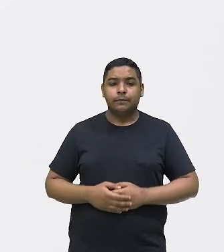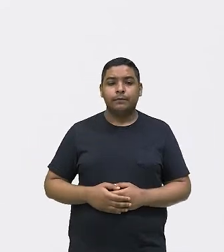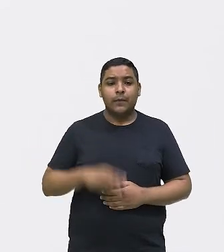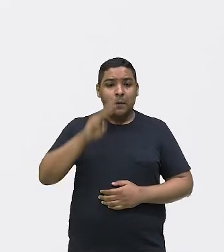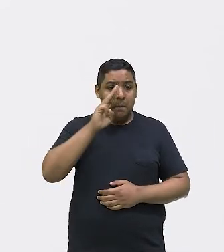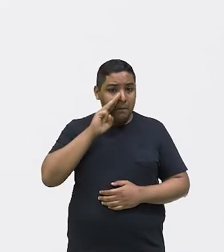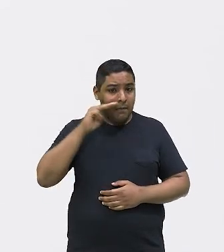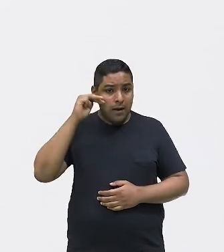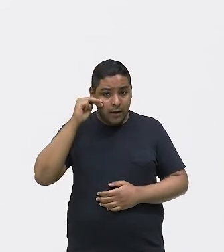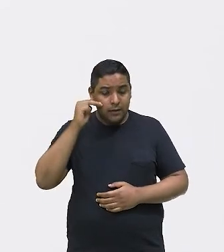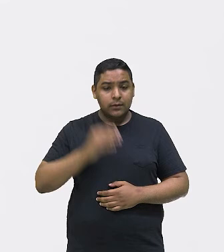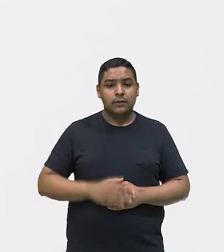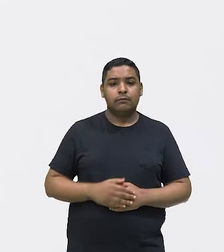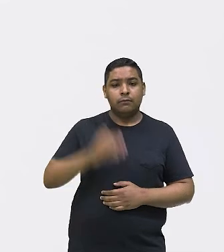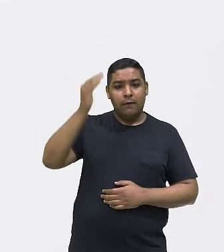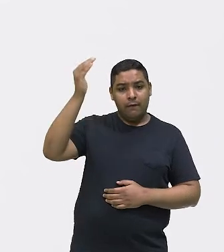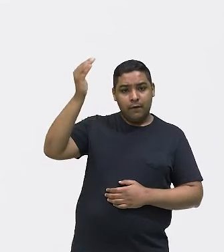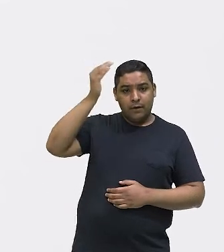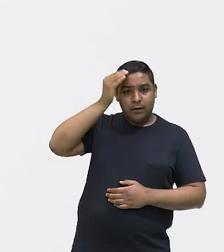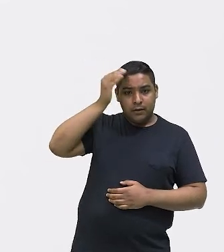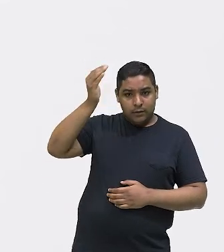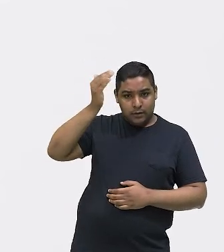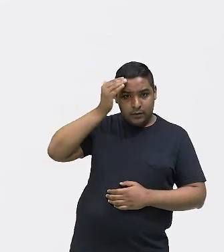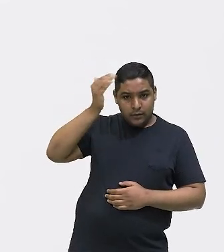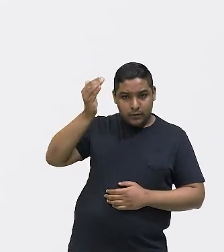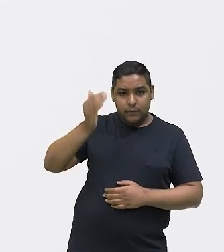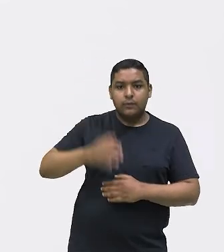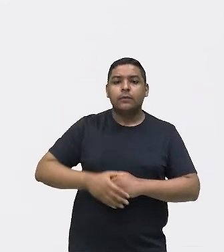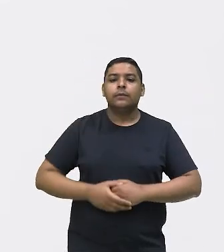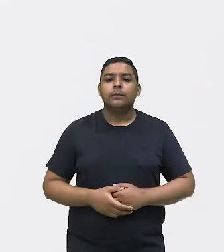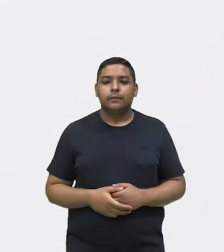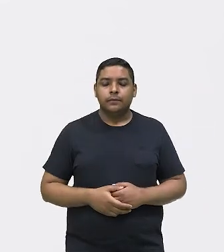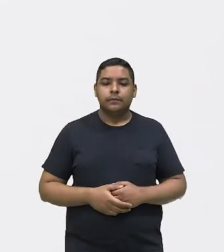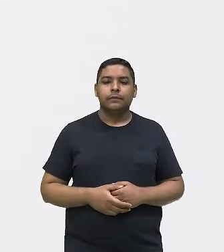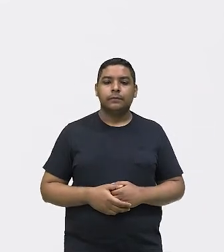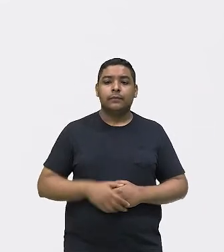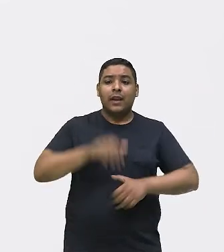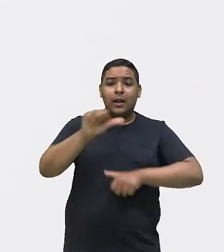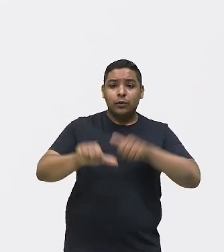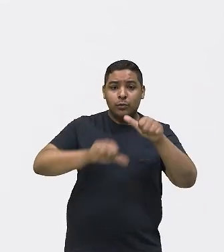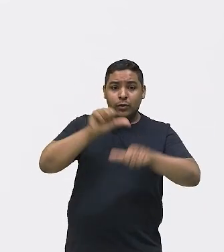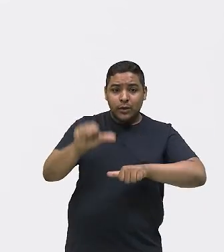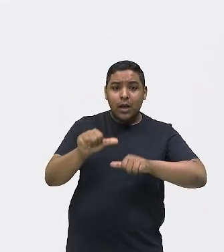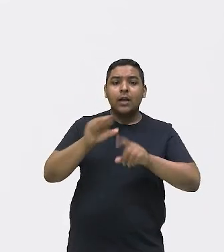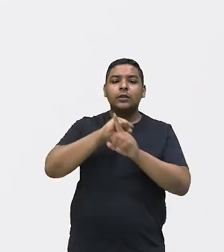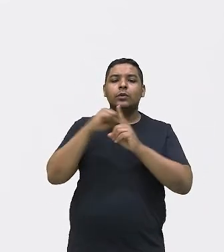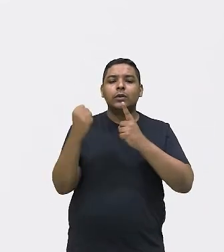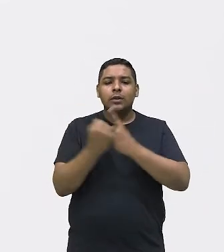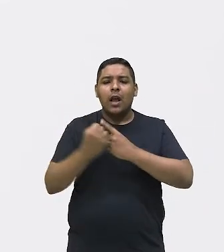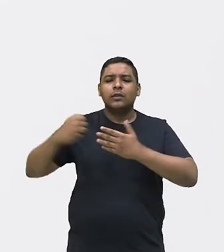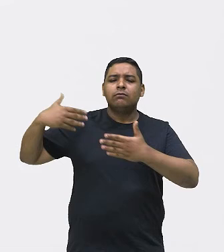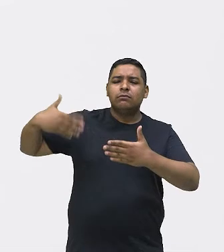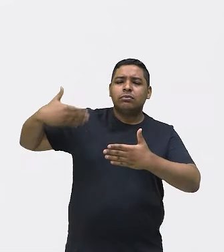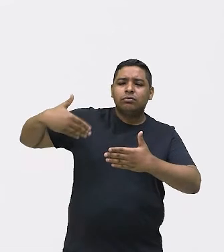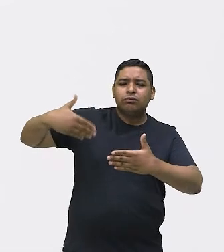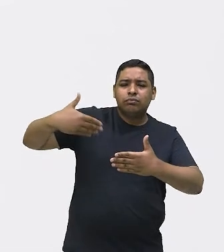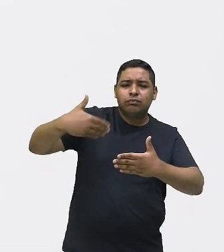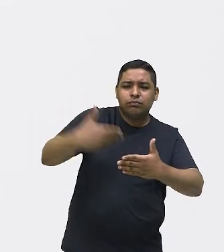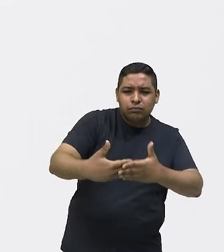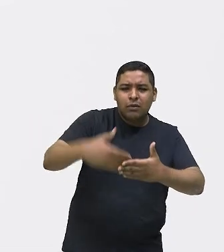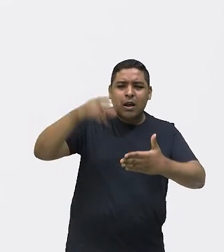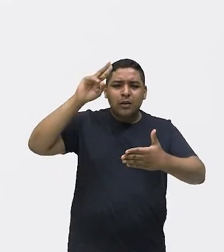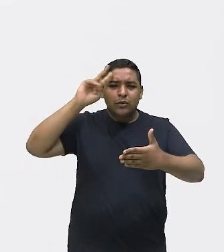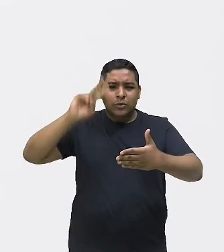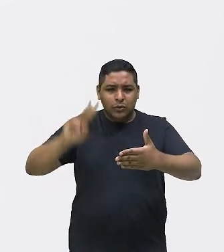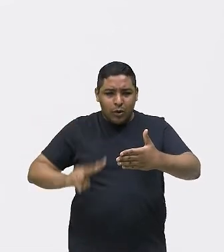por Karl Marx e Friedrich Engels, as mudanças sociais que se passam no decorrer